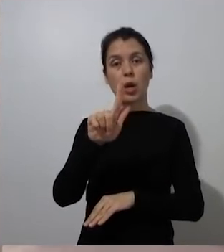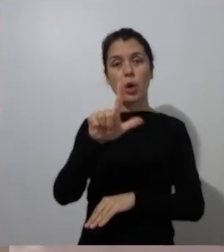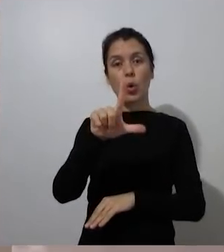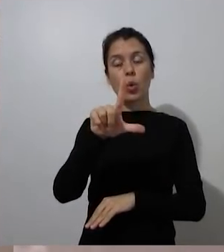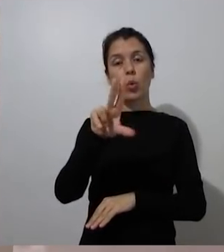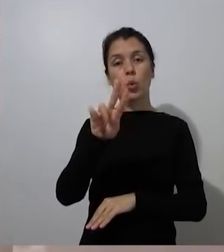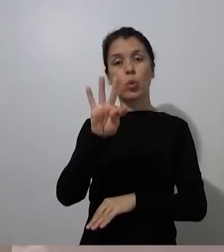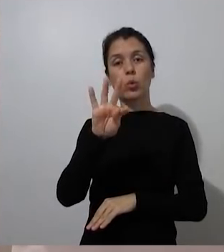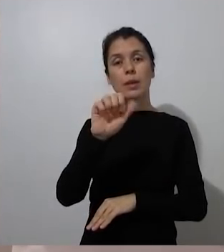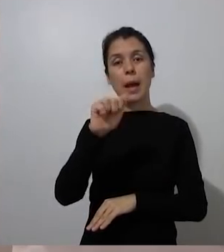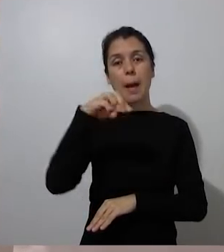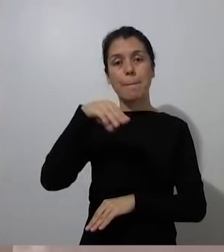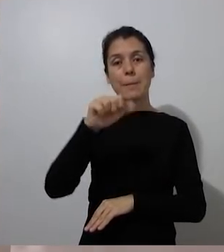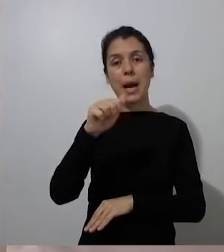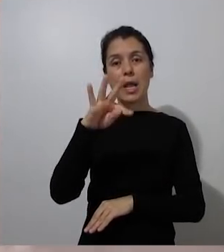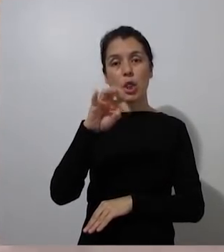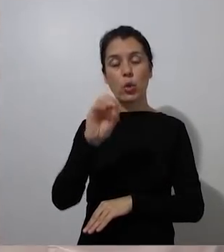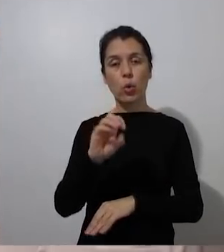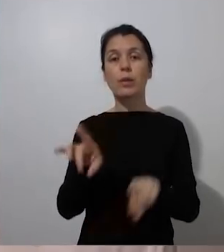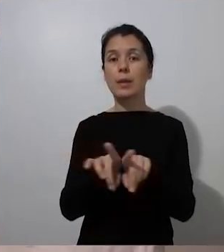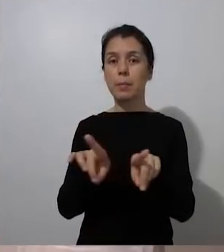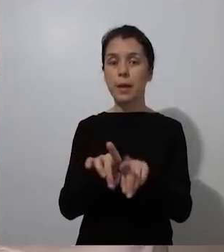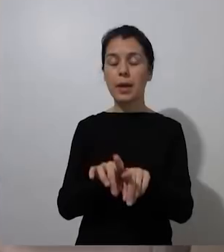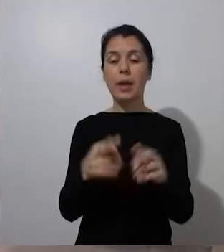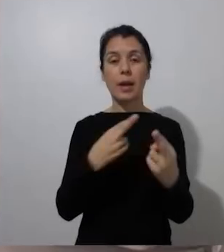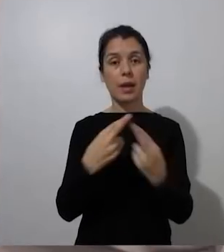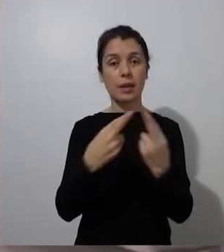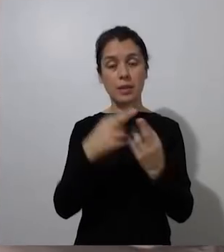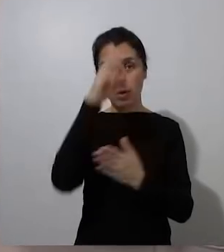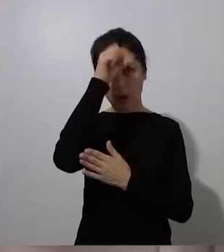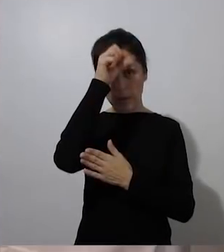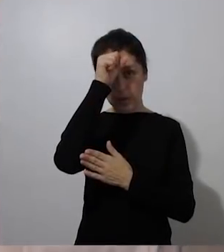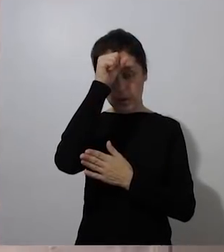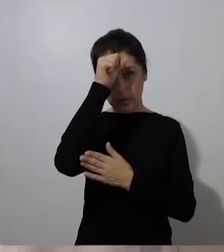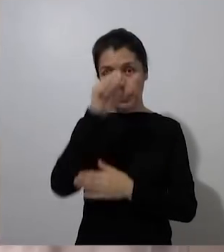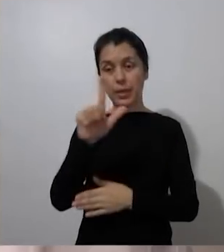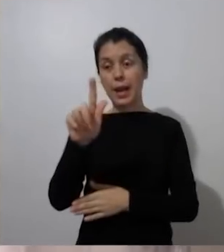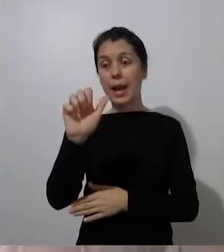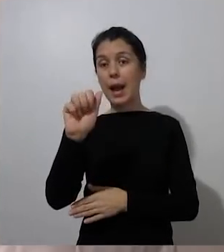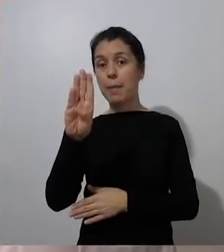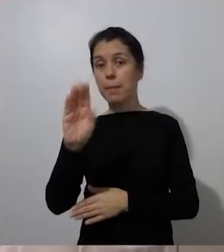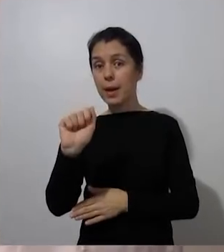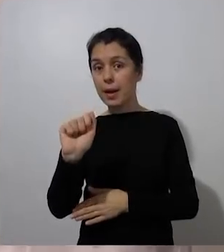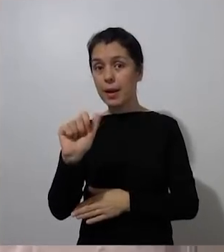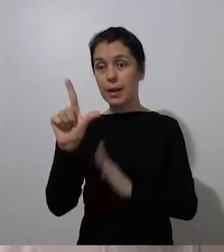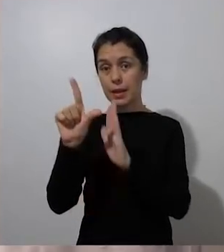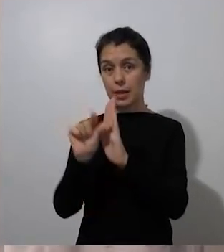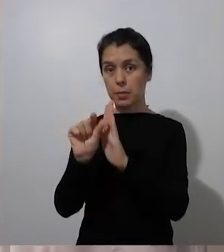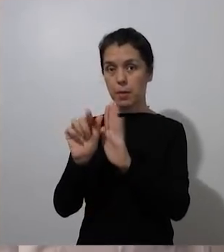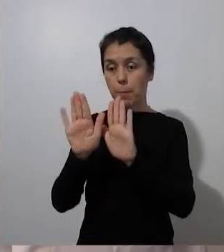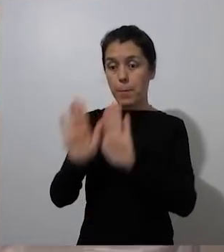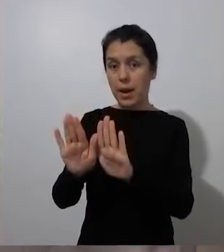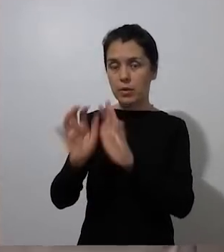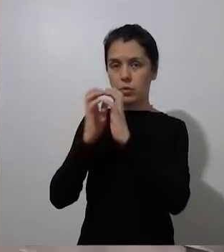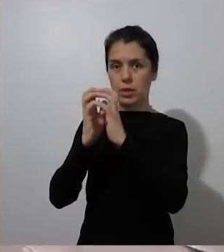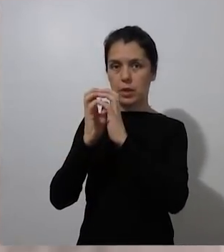tem uma relação mais uma vez com a aprendizagem, que é um neurotransmissor excitatório. Esse GABA é um neurotransmissor inibitório, ele inibe, ele freia